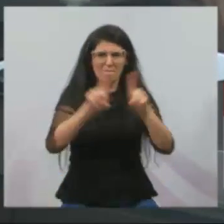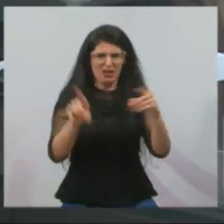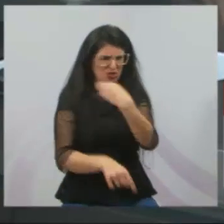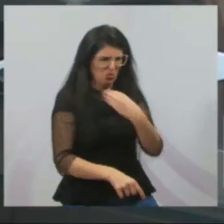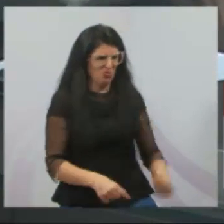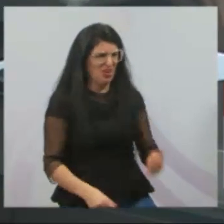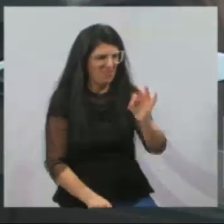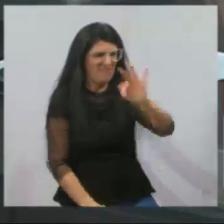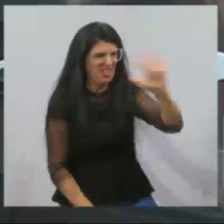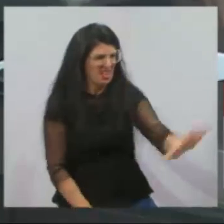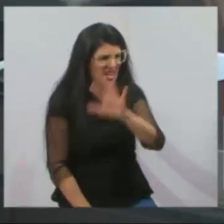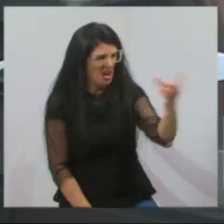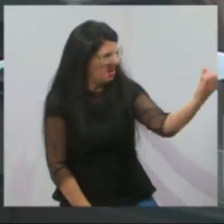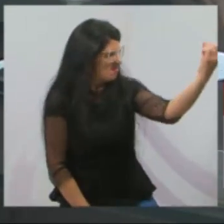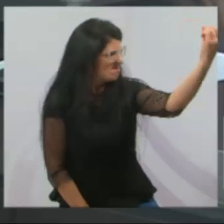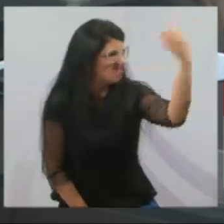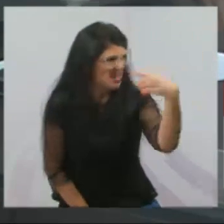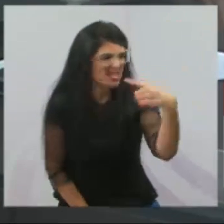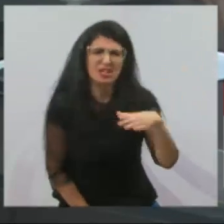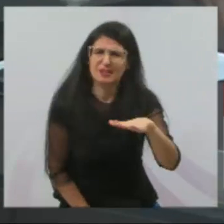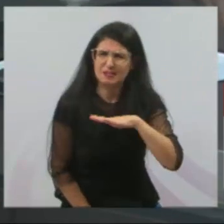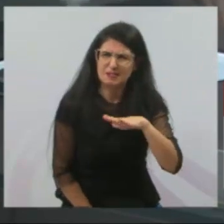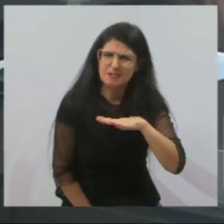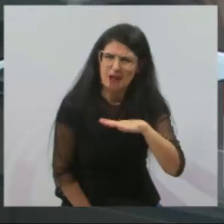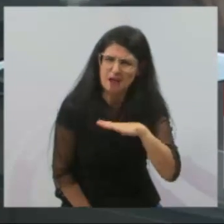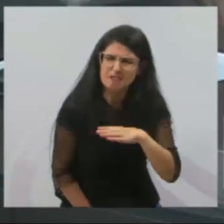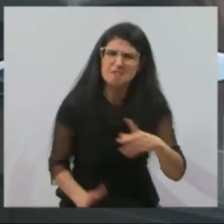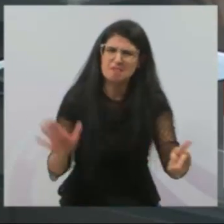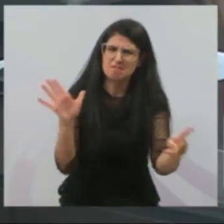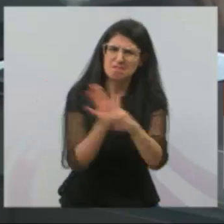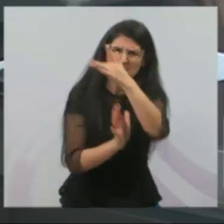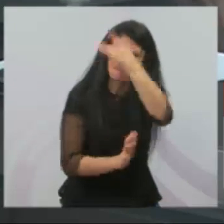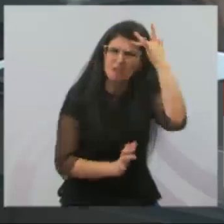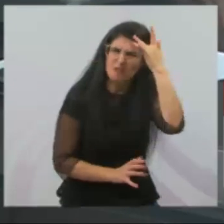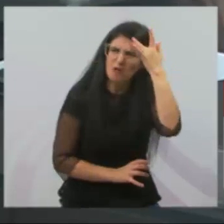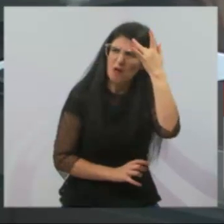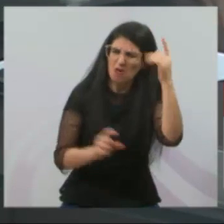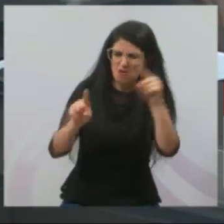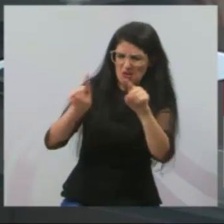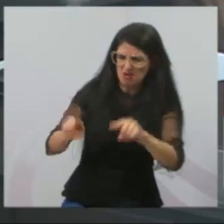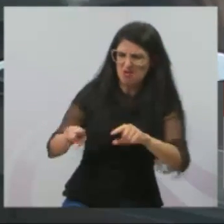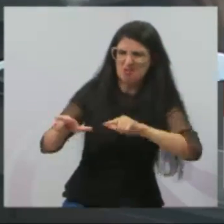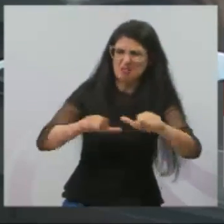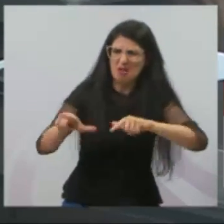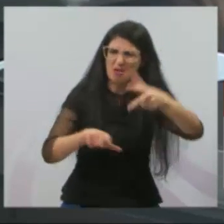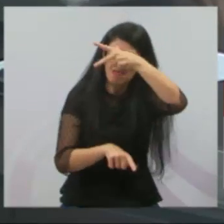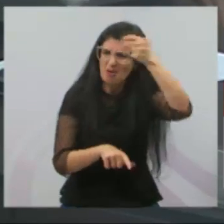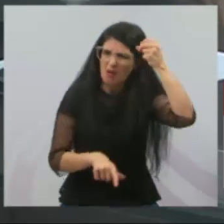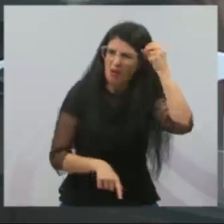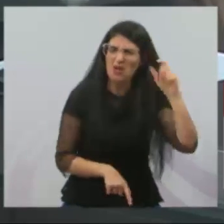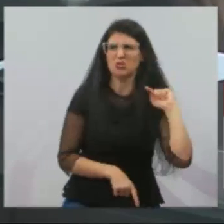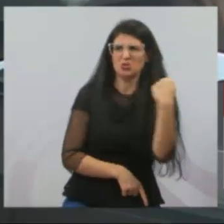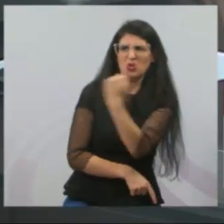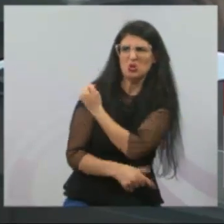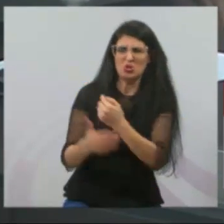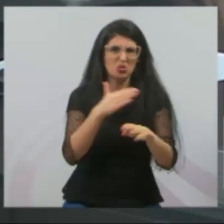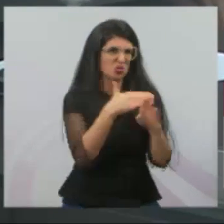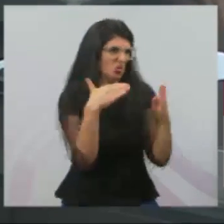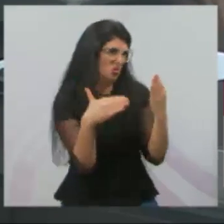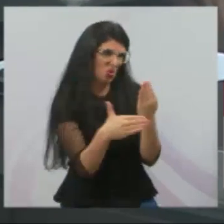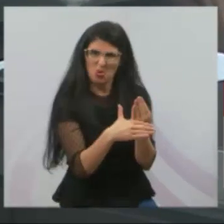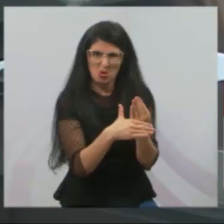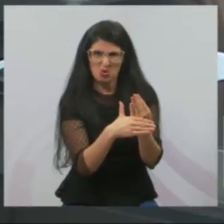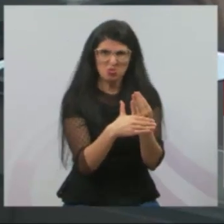impõe a uma cidade e aos servidores, achando que todos aqui no município são servidores da